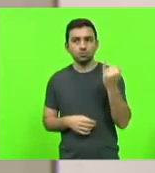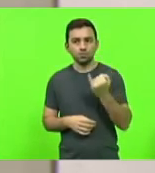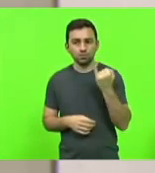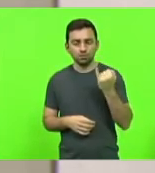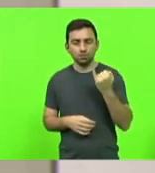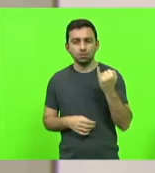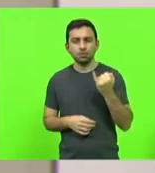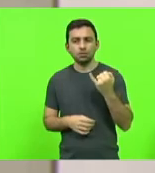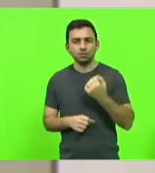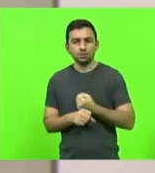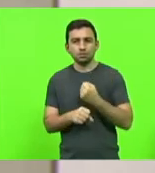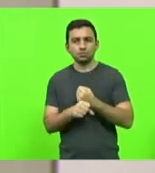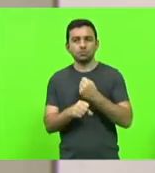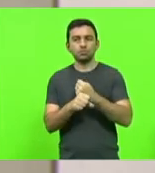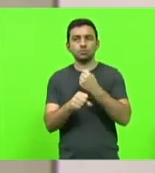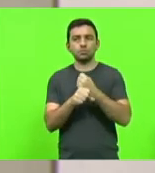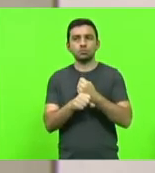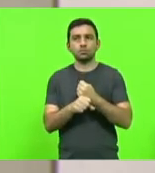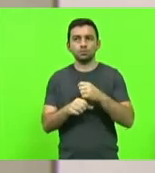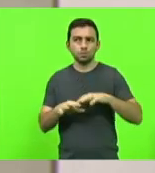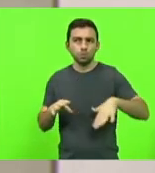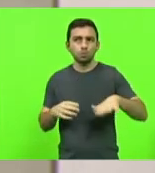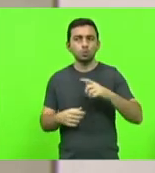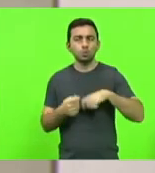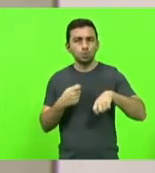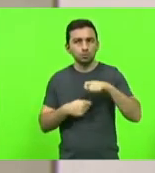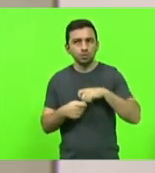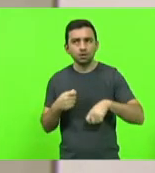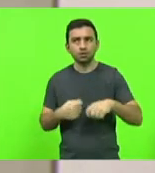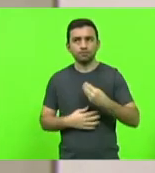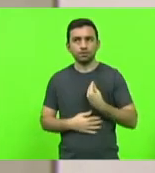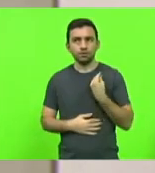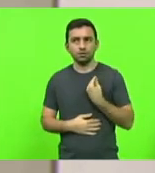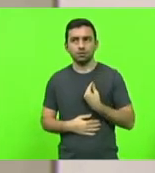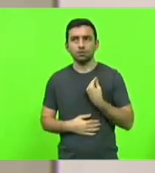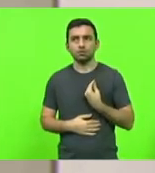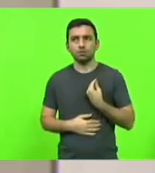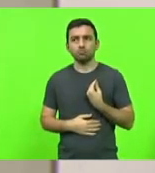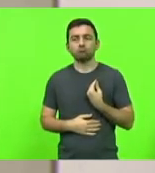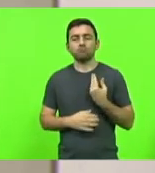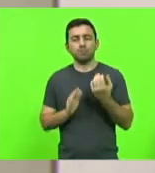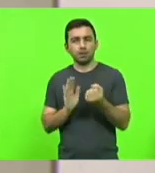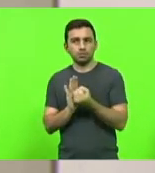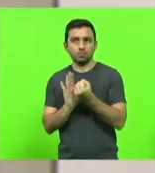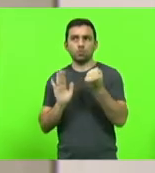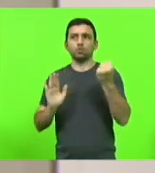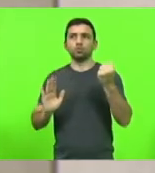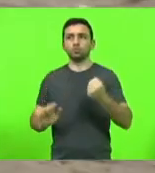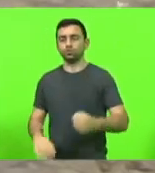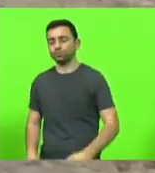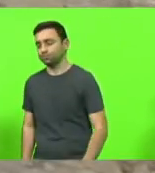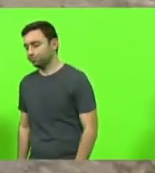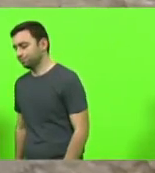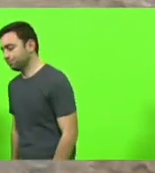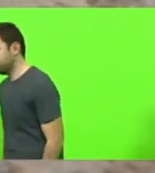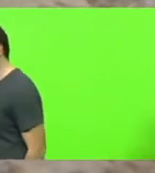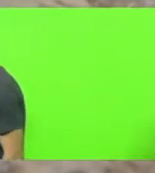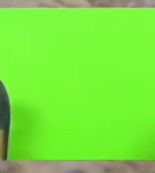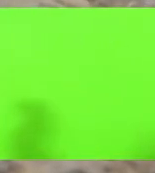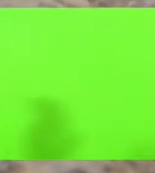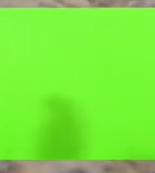dessas obras na economia, nas vidas, no patrimônio dos